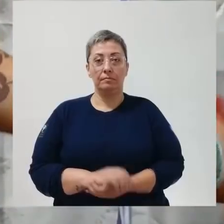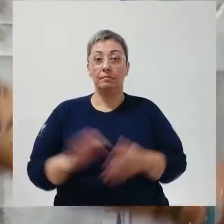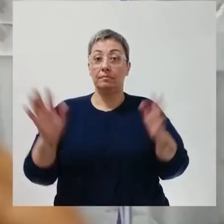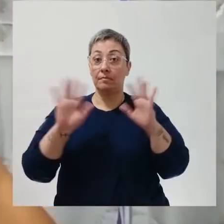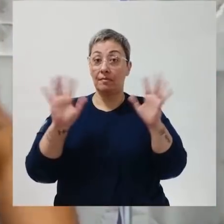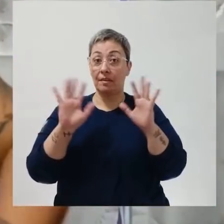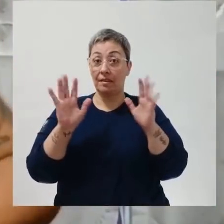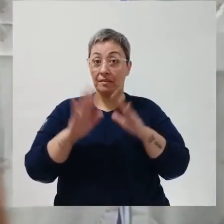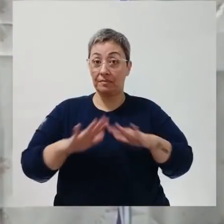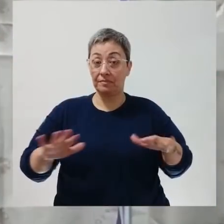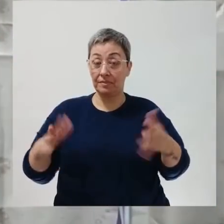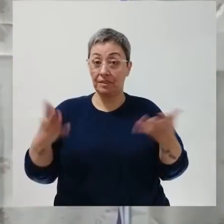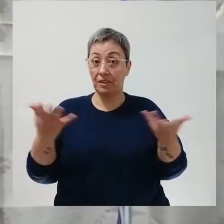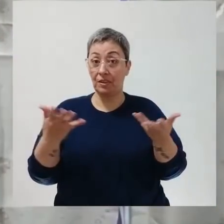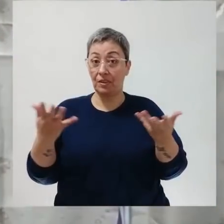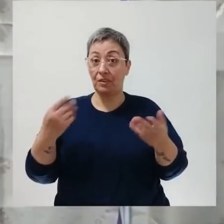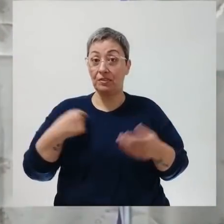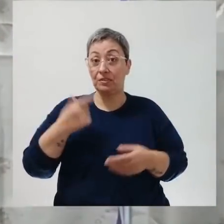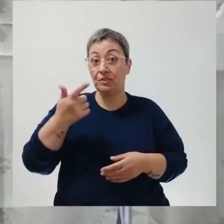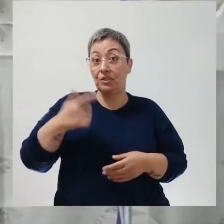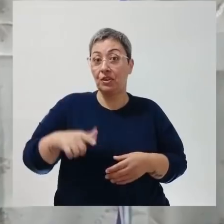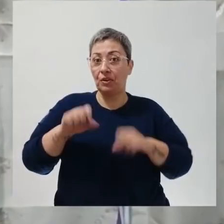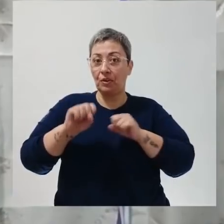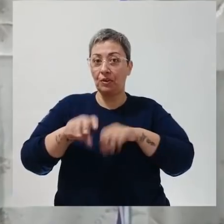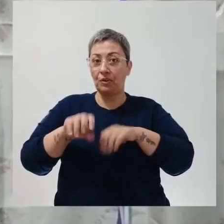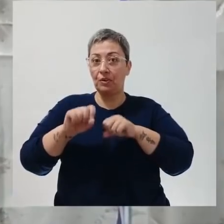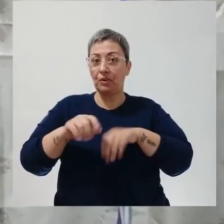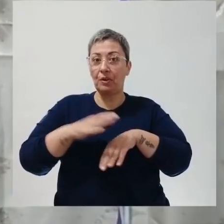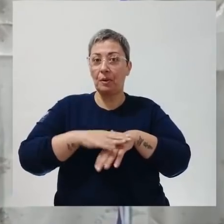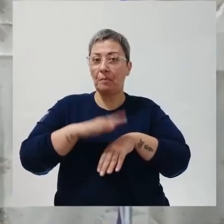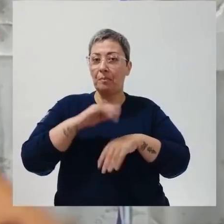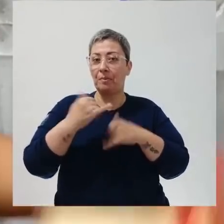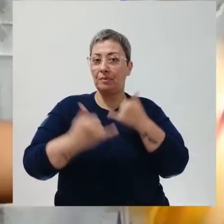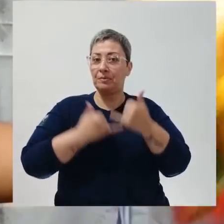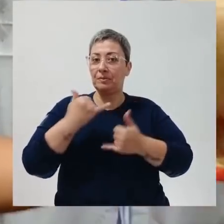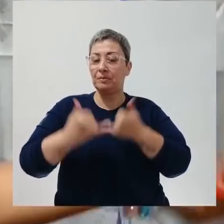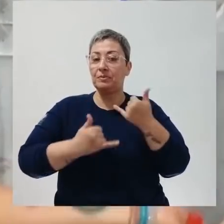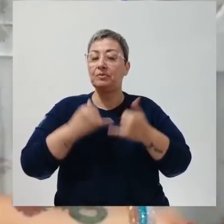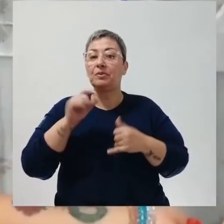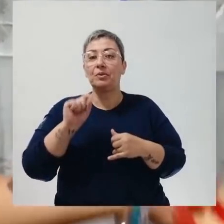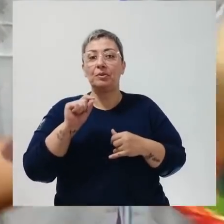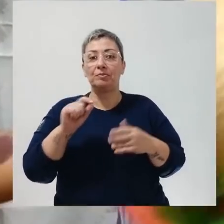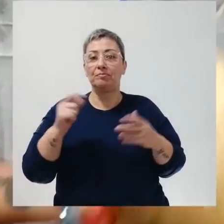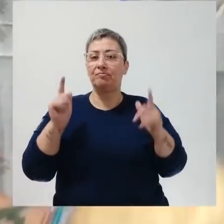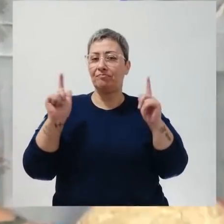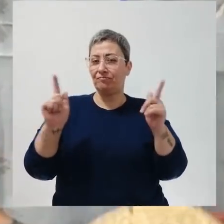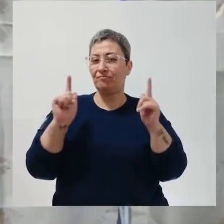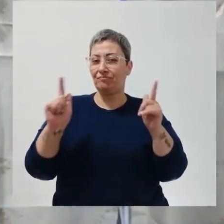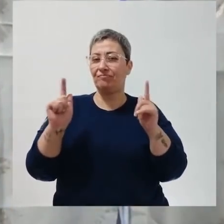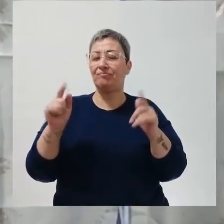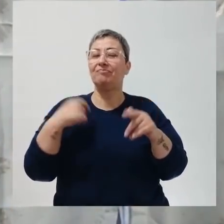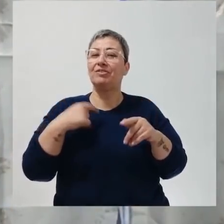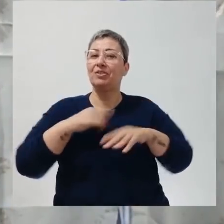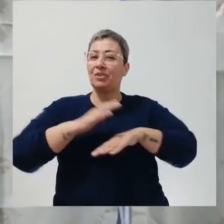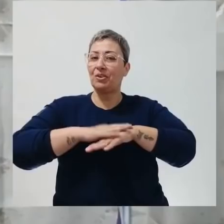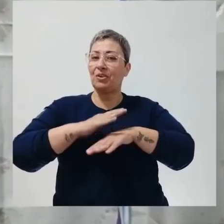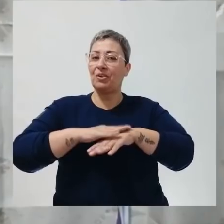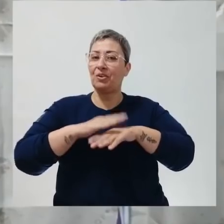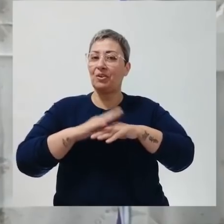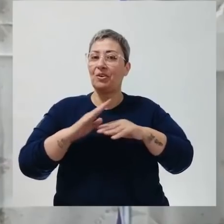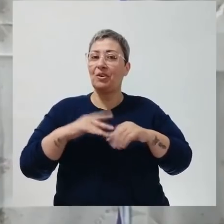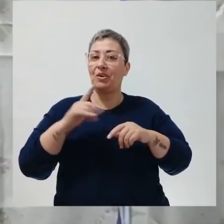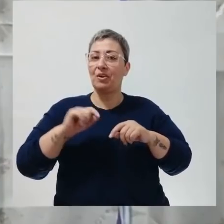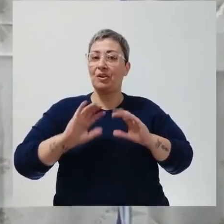Olá, criançada! Estou aqui de novo para ensinar mais uma brincadeira muito divertida para você fazer no